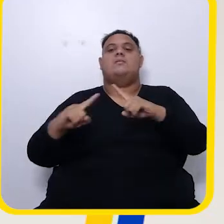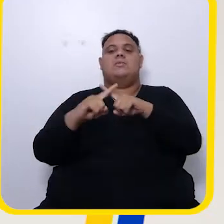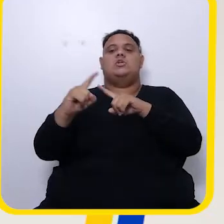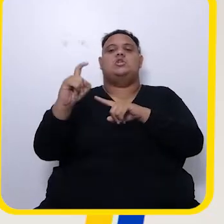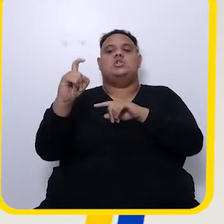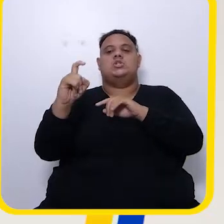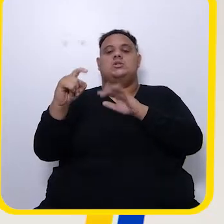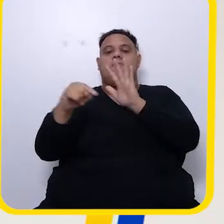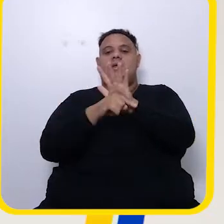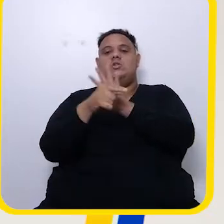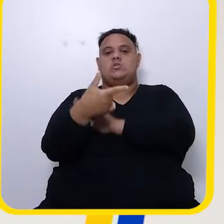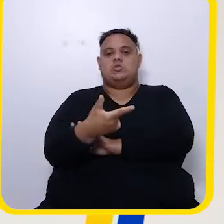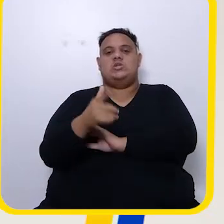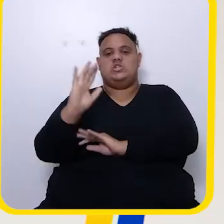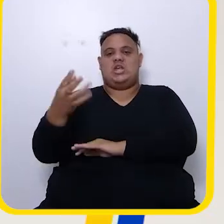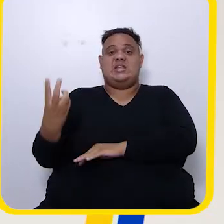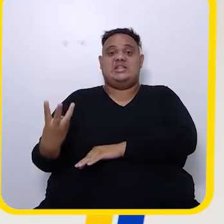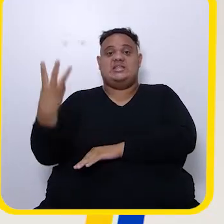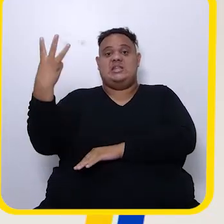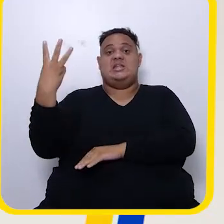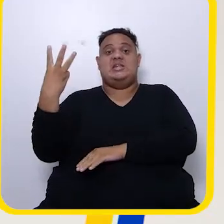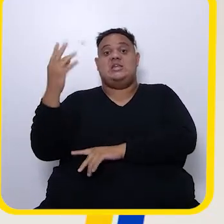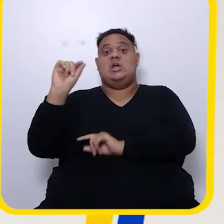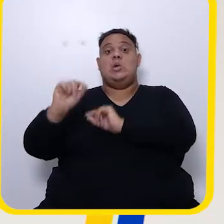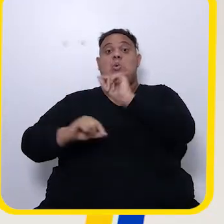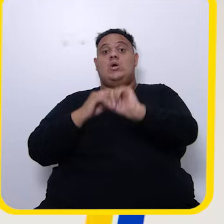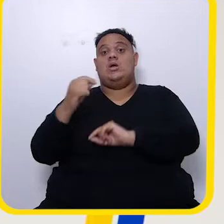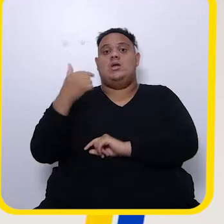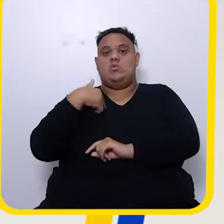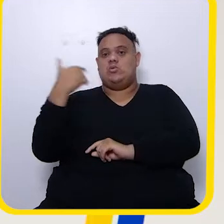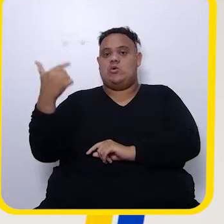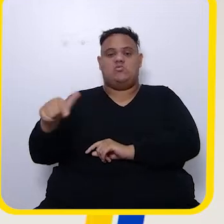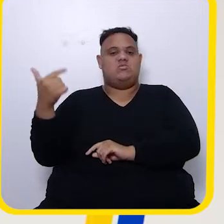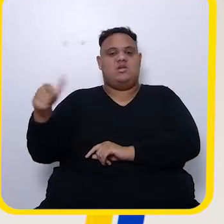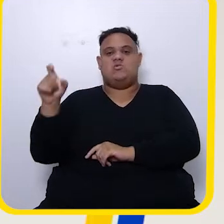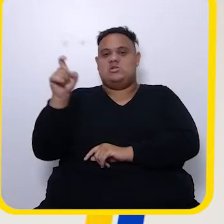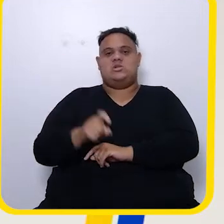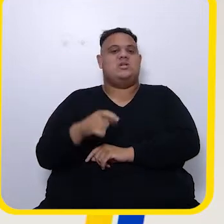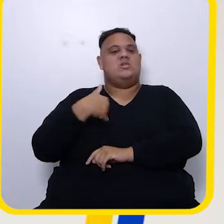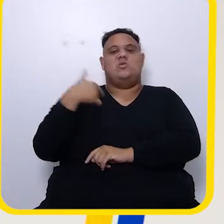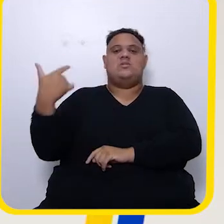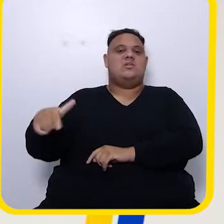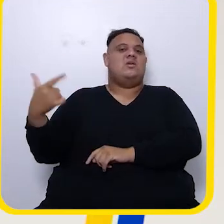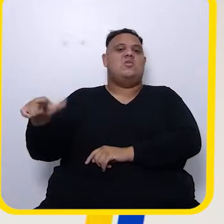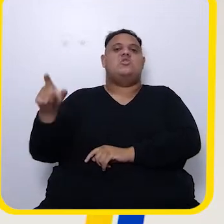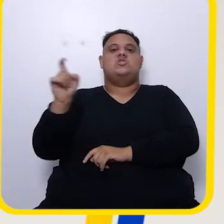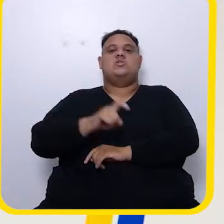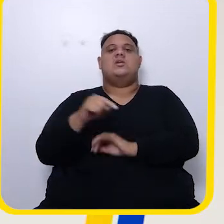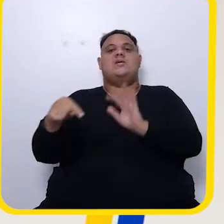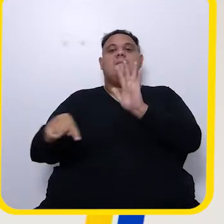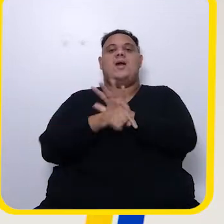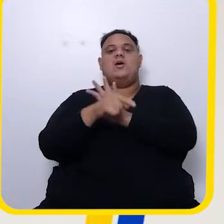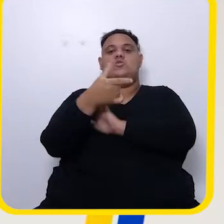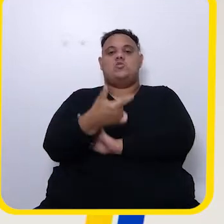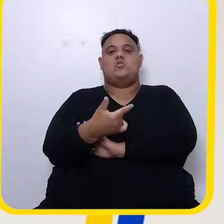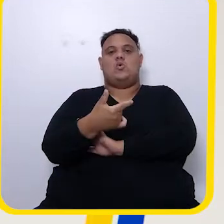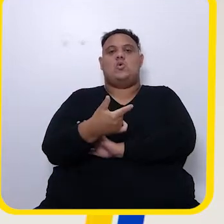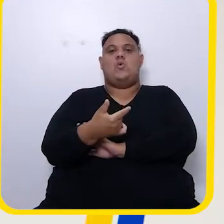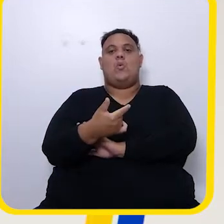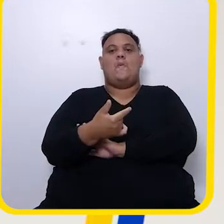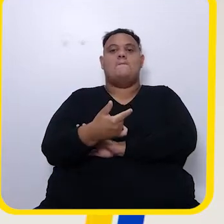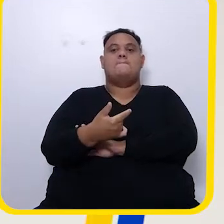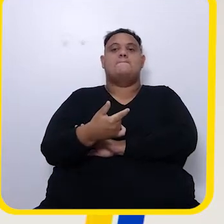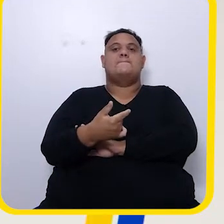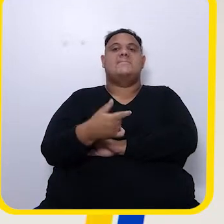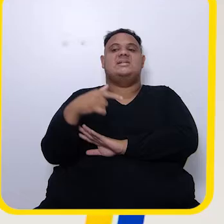2. Já na terceira fração, eu nem tenho o x e nem tenho o x menos 2 no denominador, né? Na fração antiga.